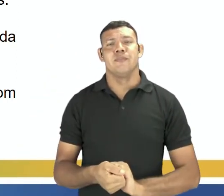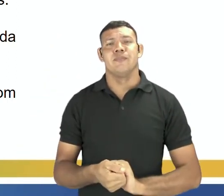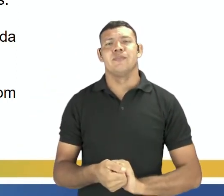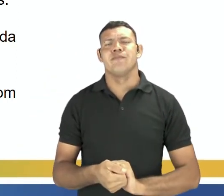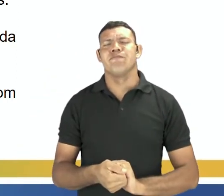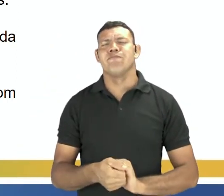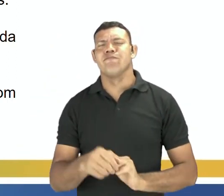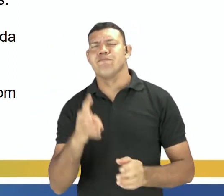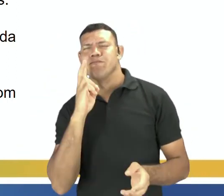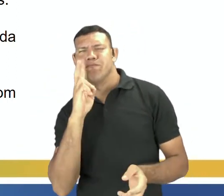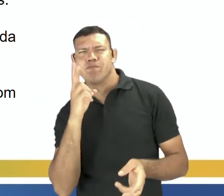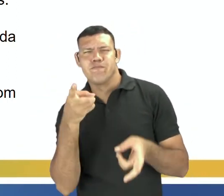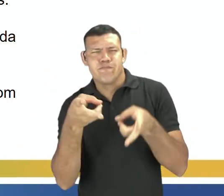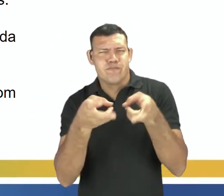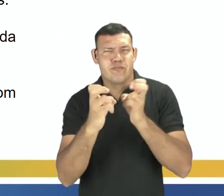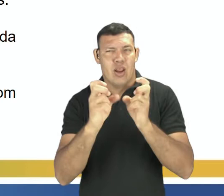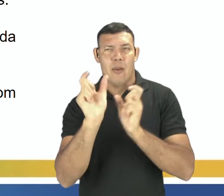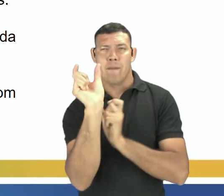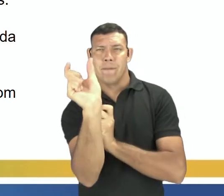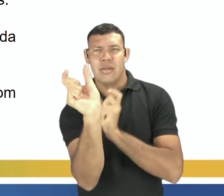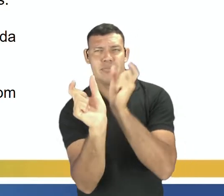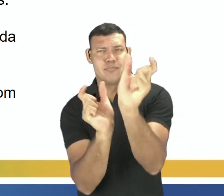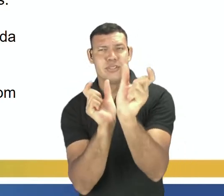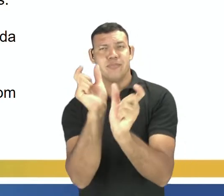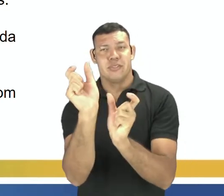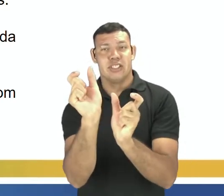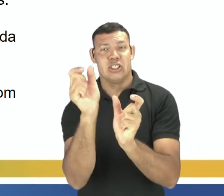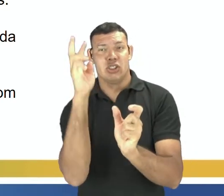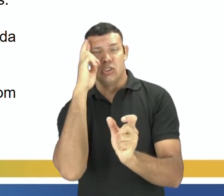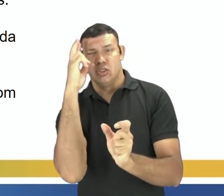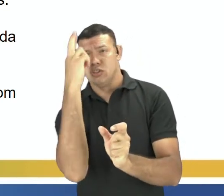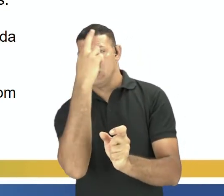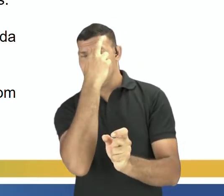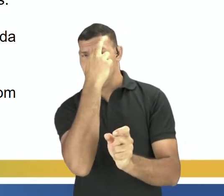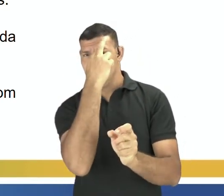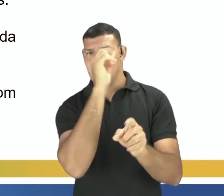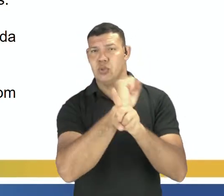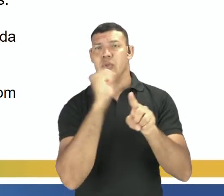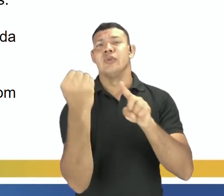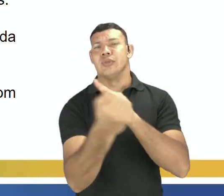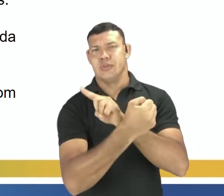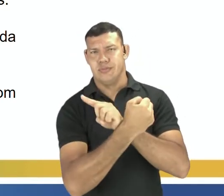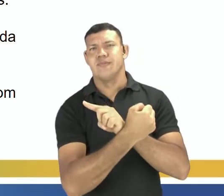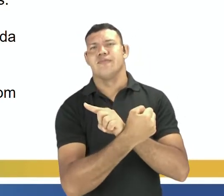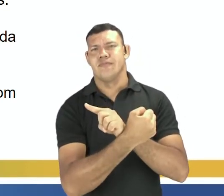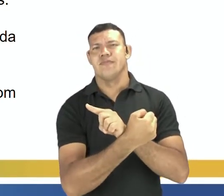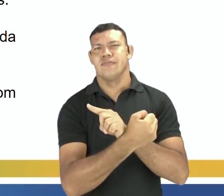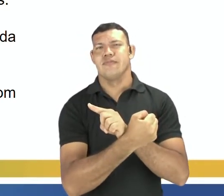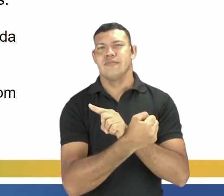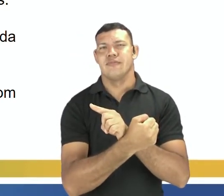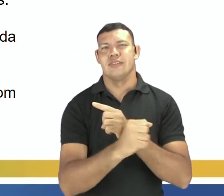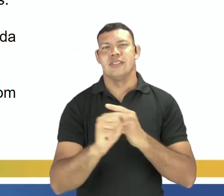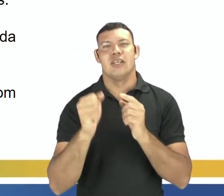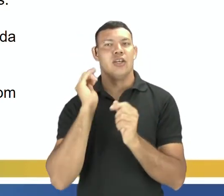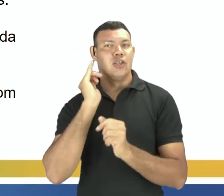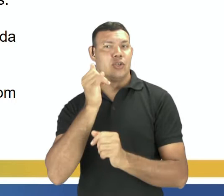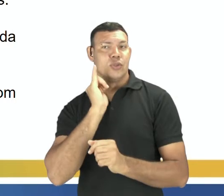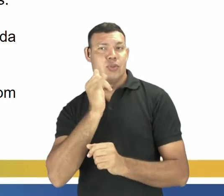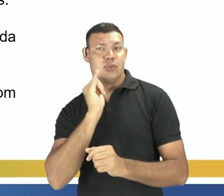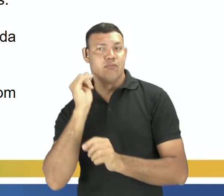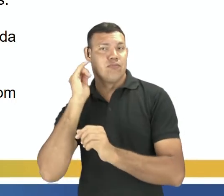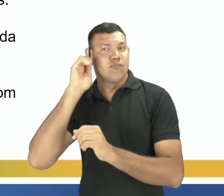nas palavras-chave. O que nós temos aí? Histórico-social. Lembra que eu falei que aí no conto da negrinha nós